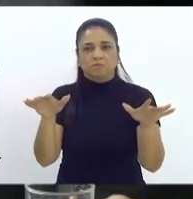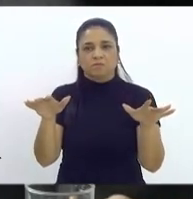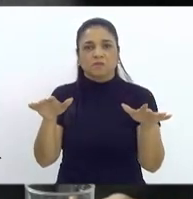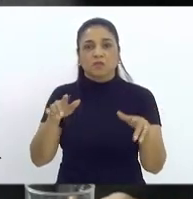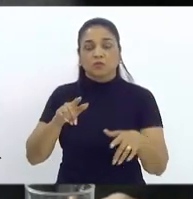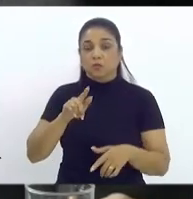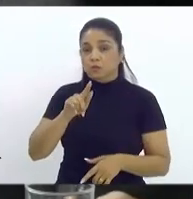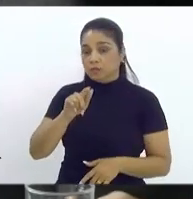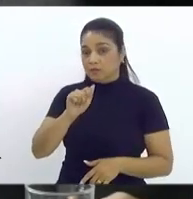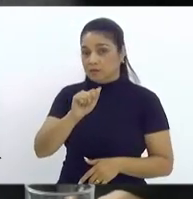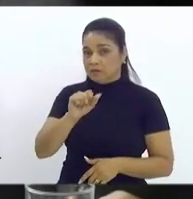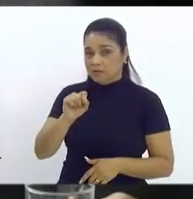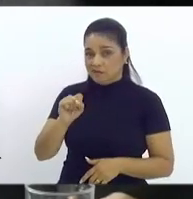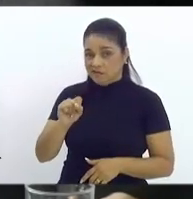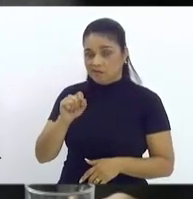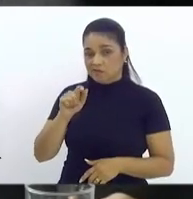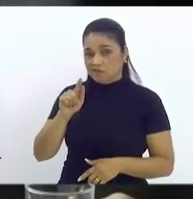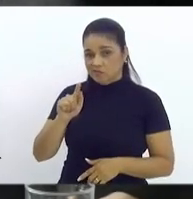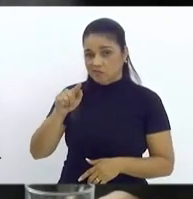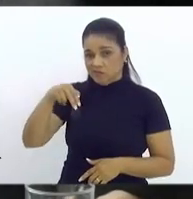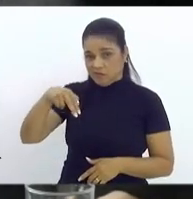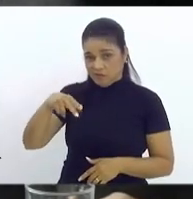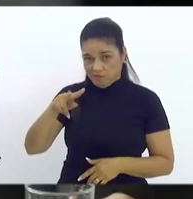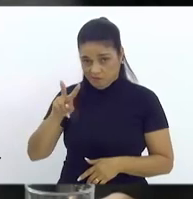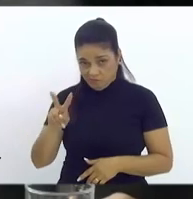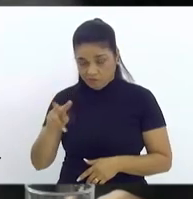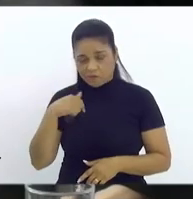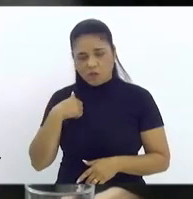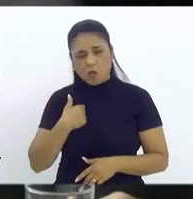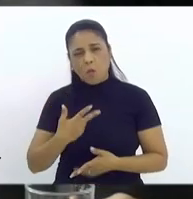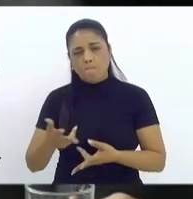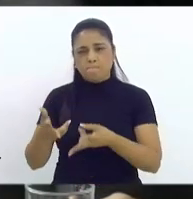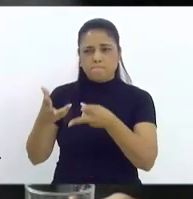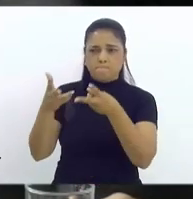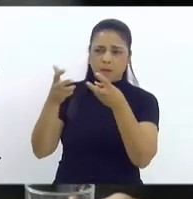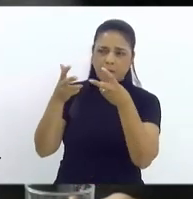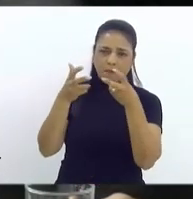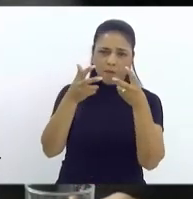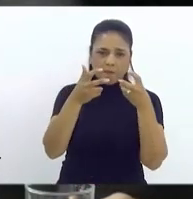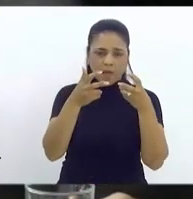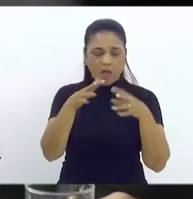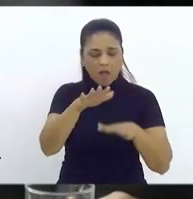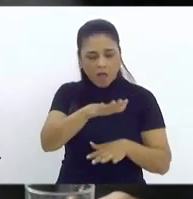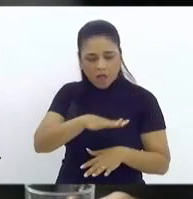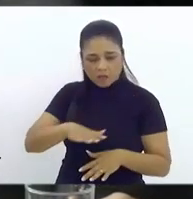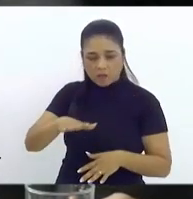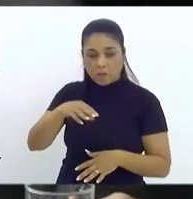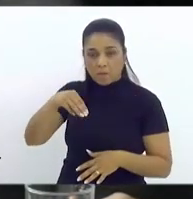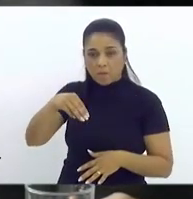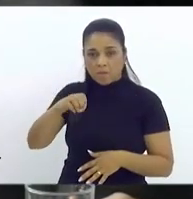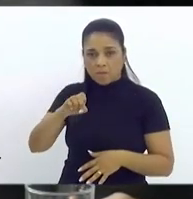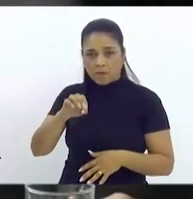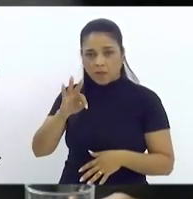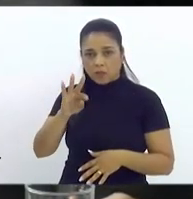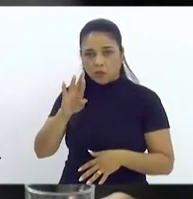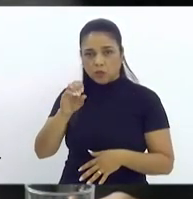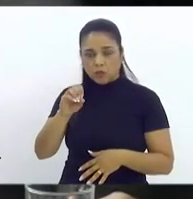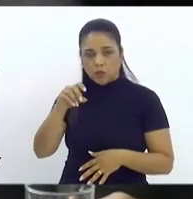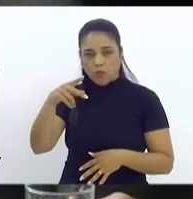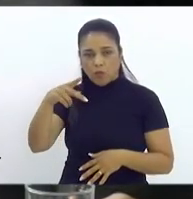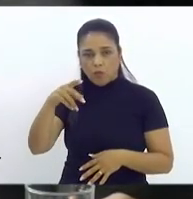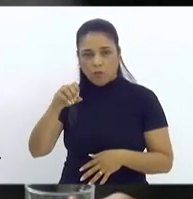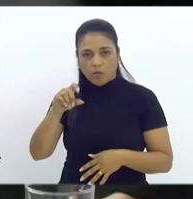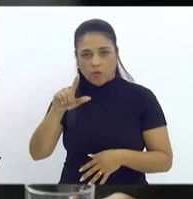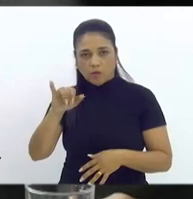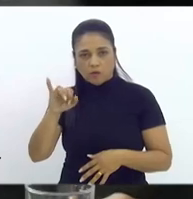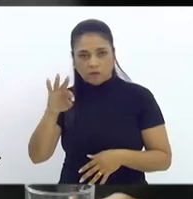do gás do GNV, eu observei que a região metropolitana é uma região que